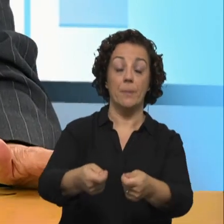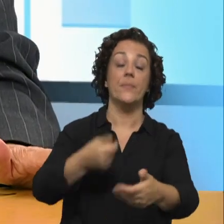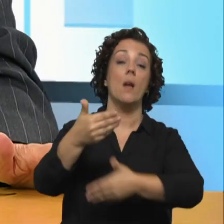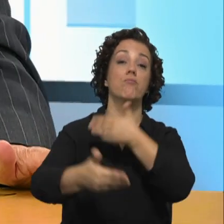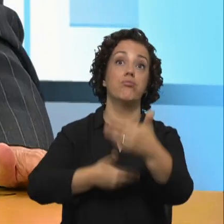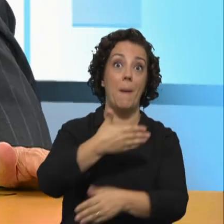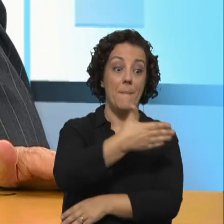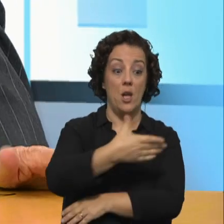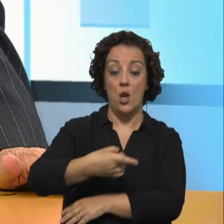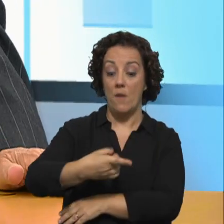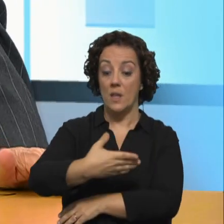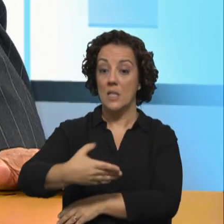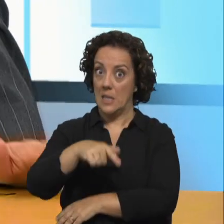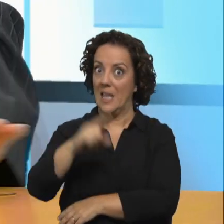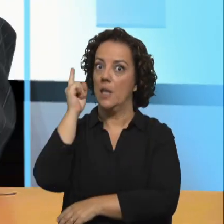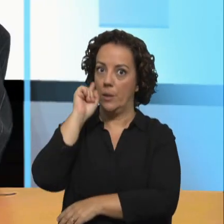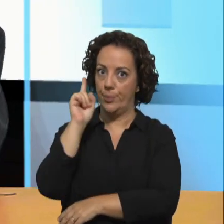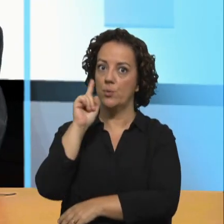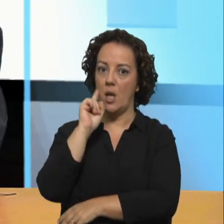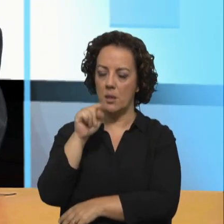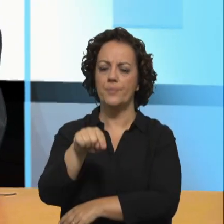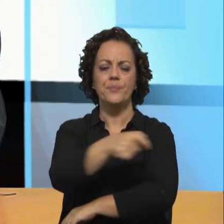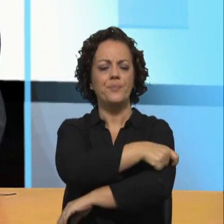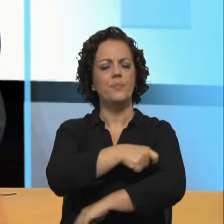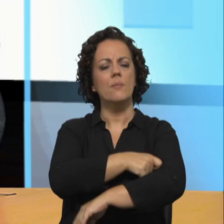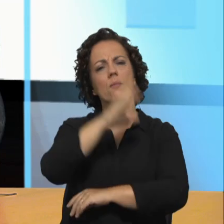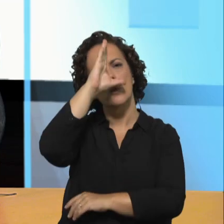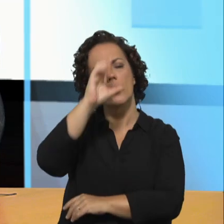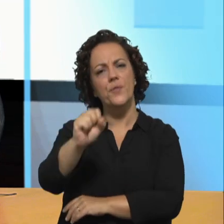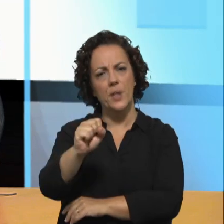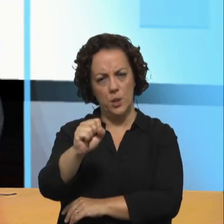1917, e esta é uma data importante, o representante do governo,